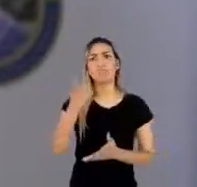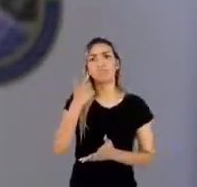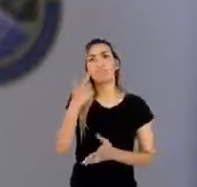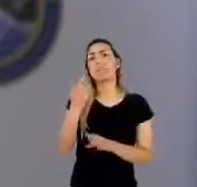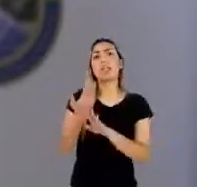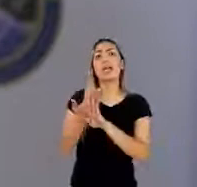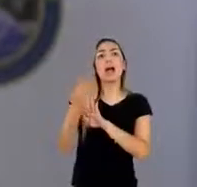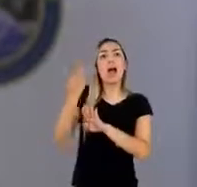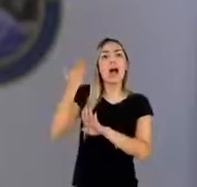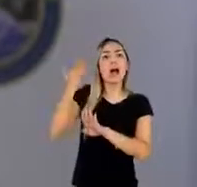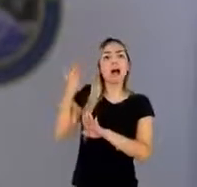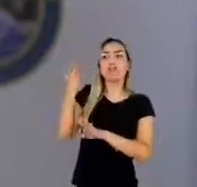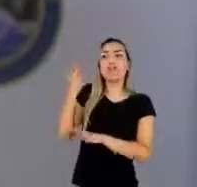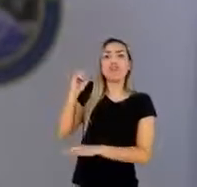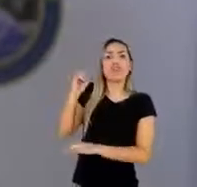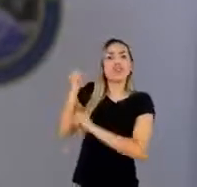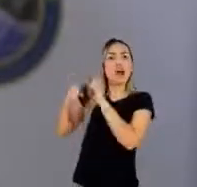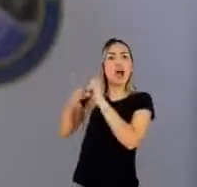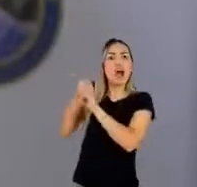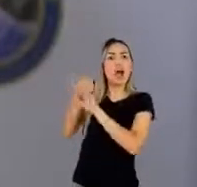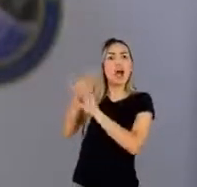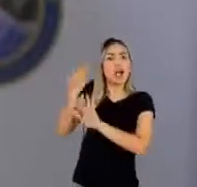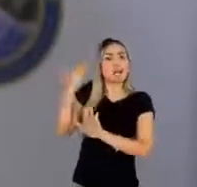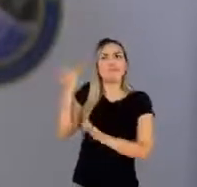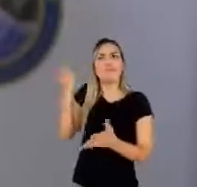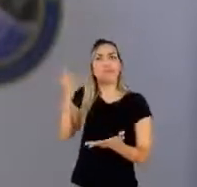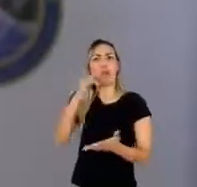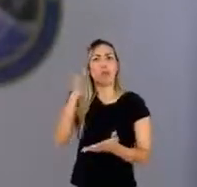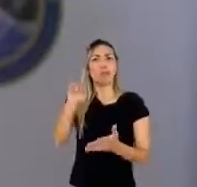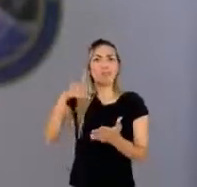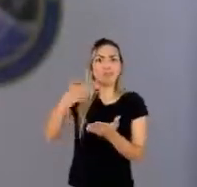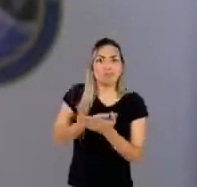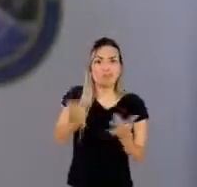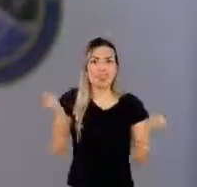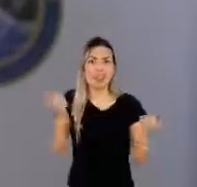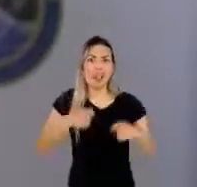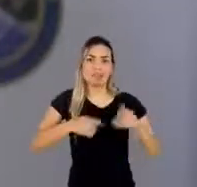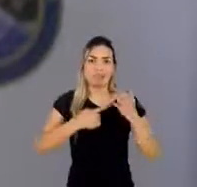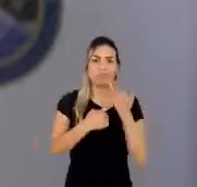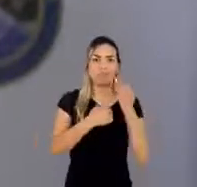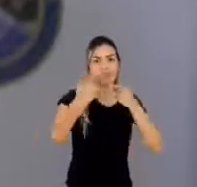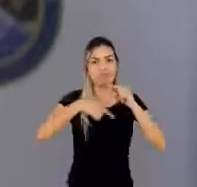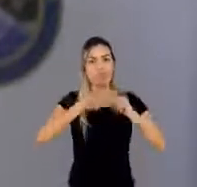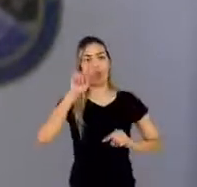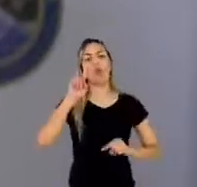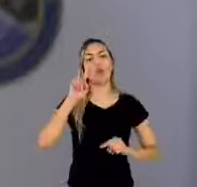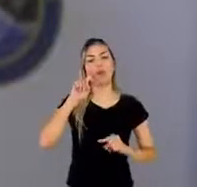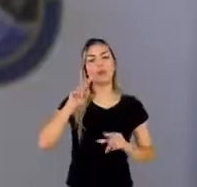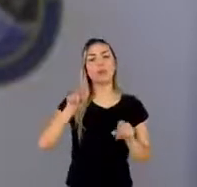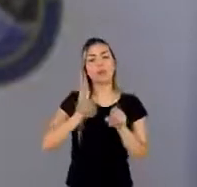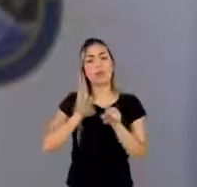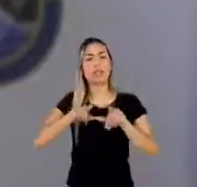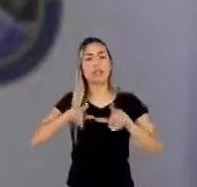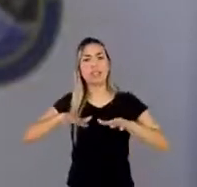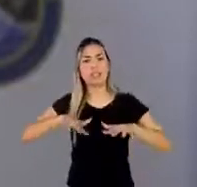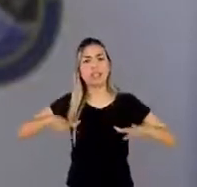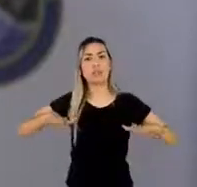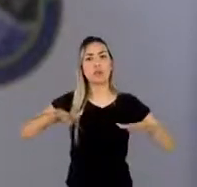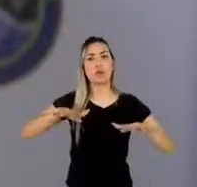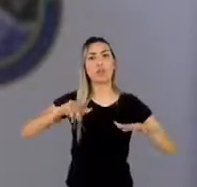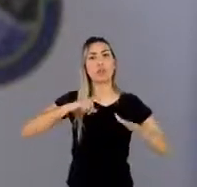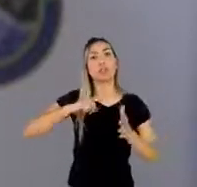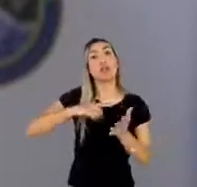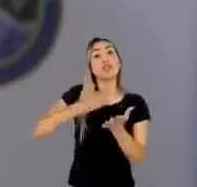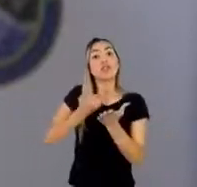quase impensáveis o relação a descentralização do setor além de estudos e ações para o